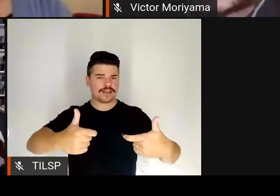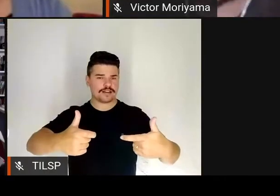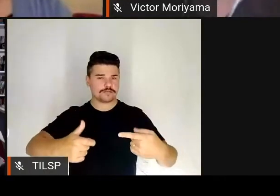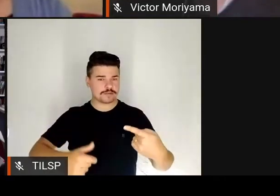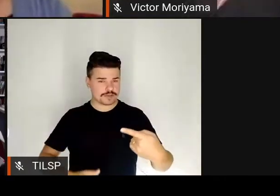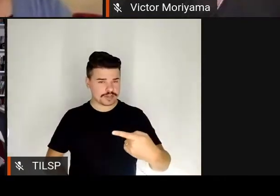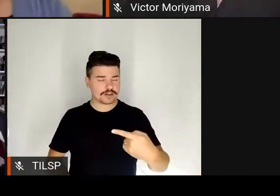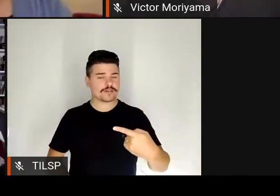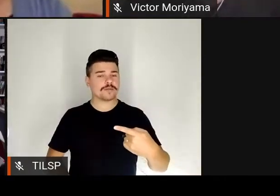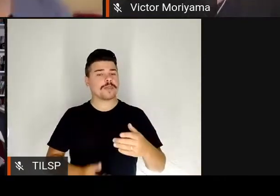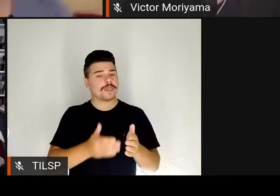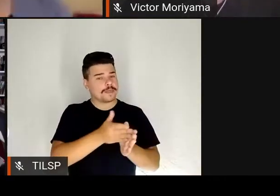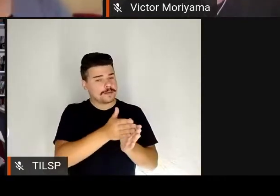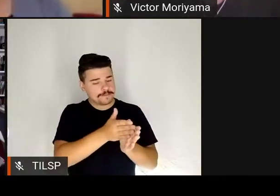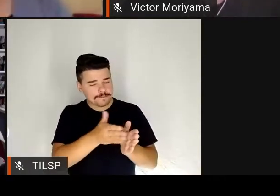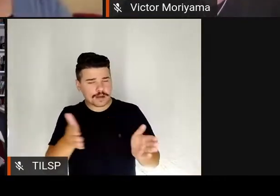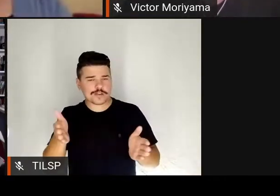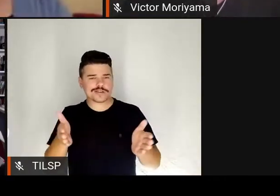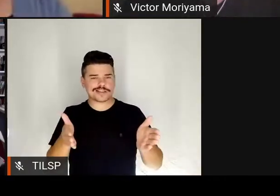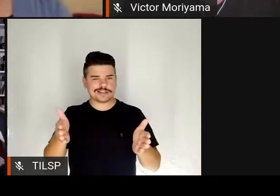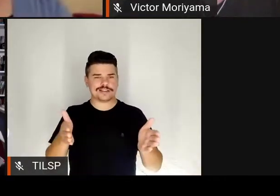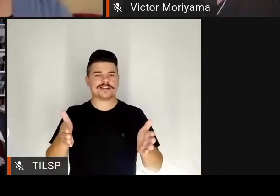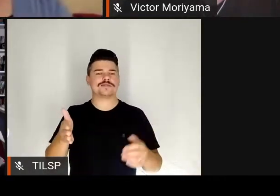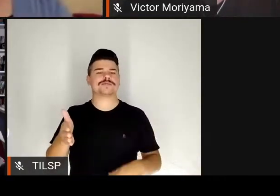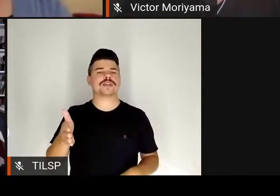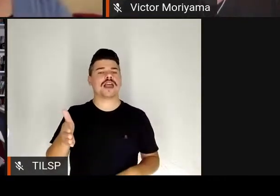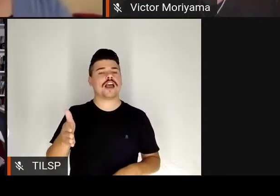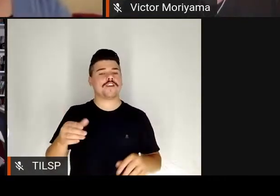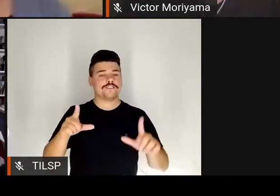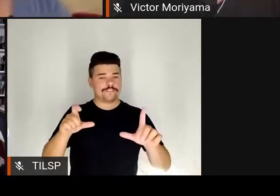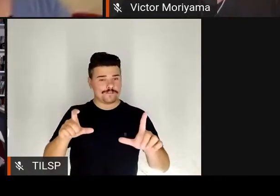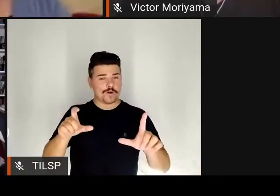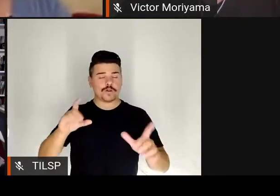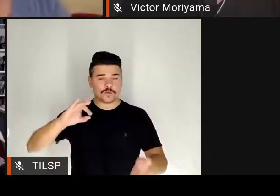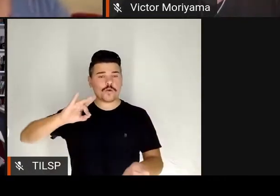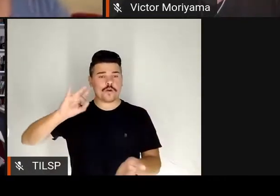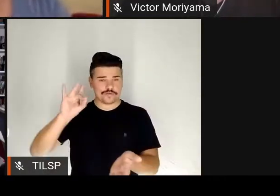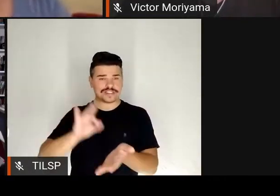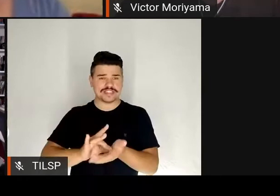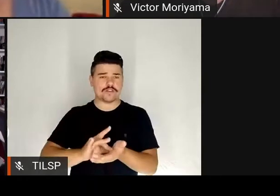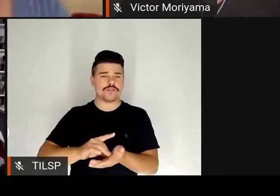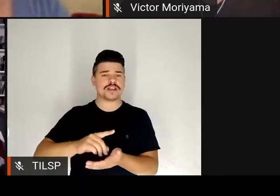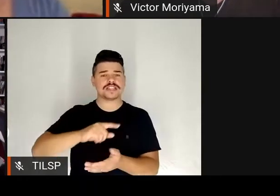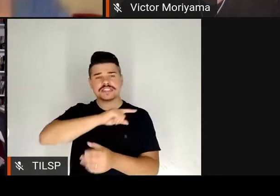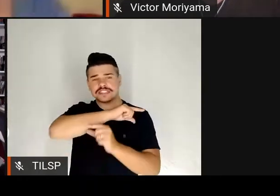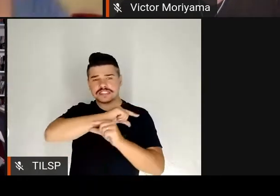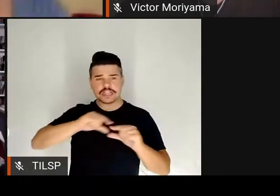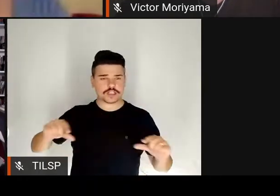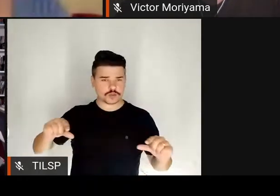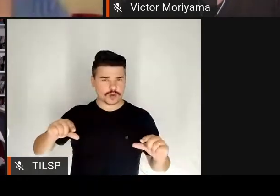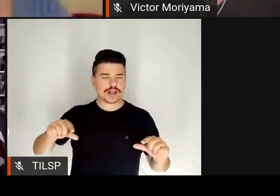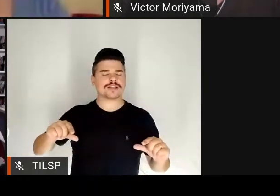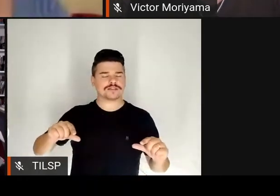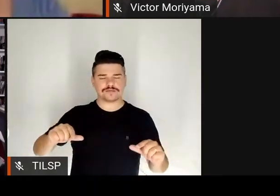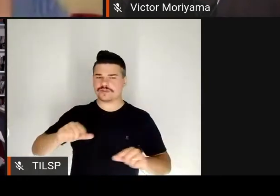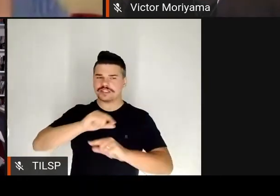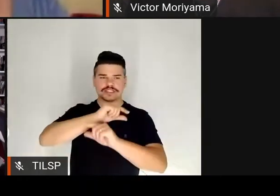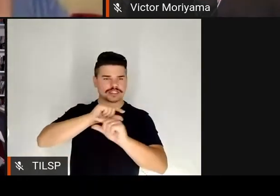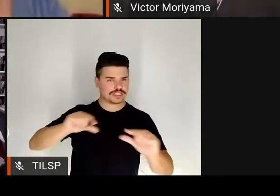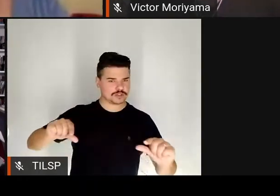parte dessas fotografias tinha sido oficialmente censurada durante a guerra e estava sendo mostrada pela primeira